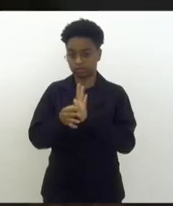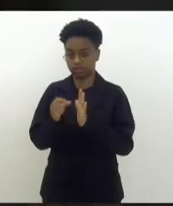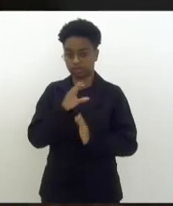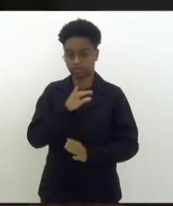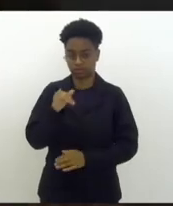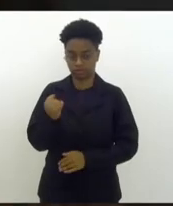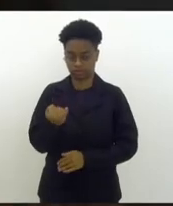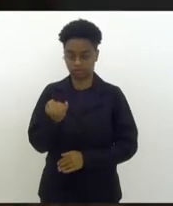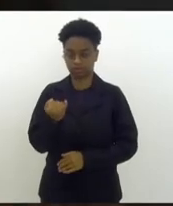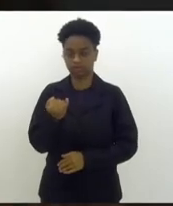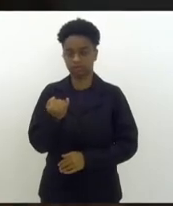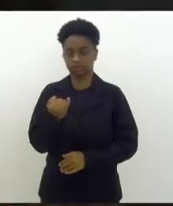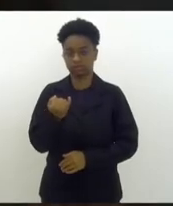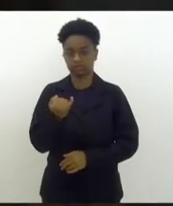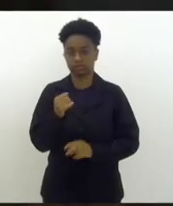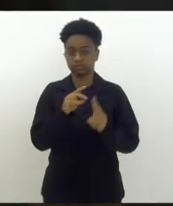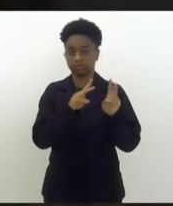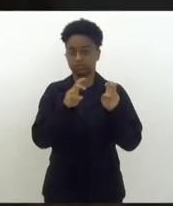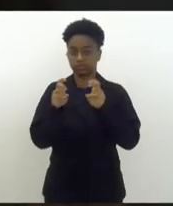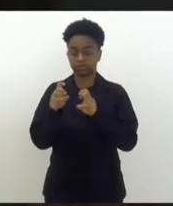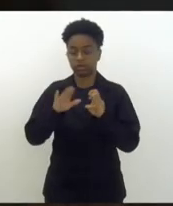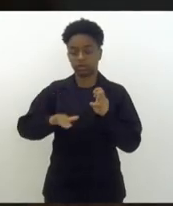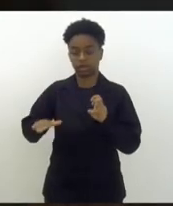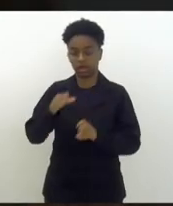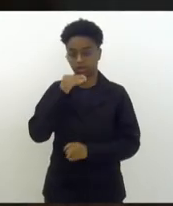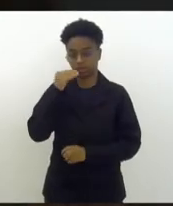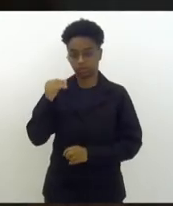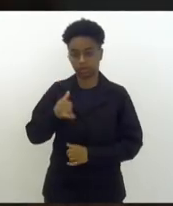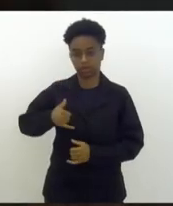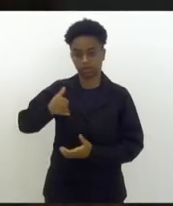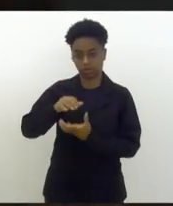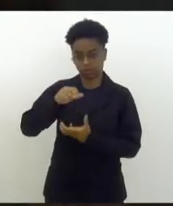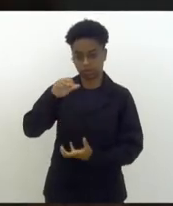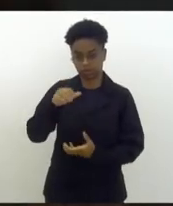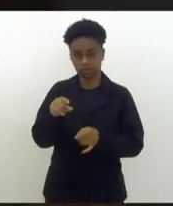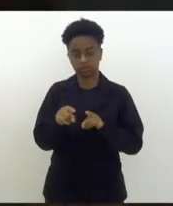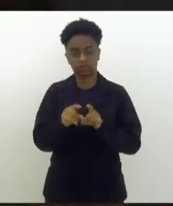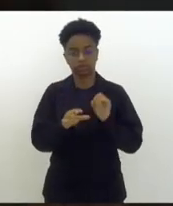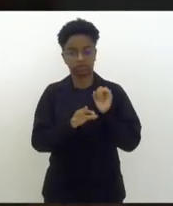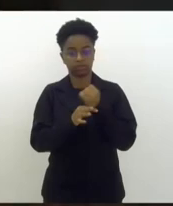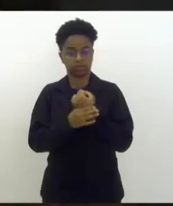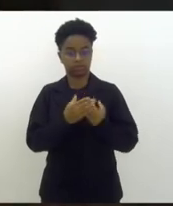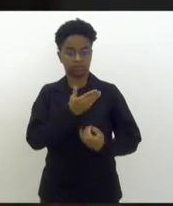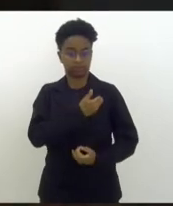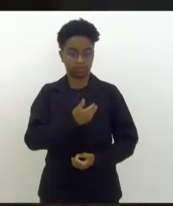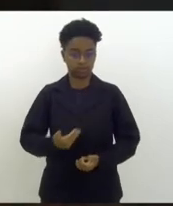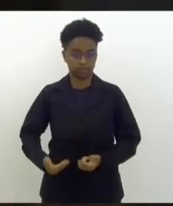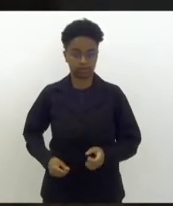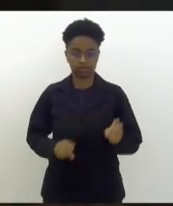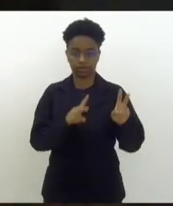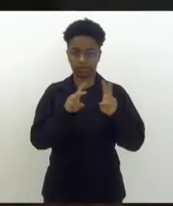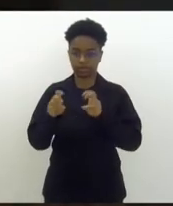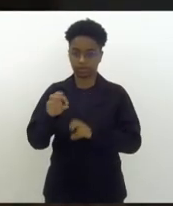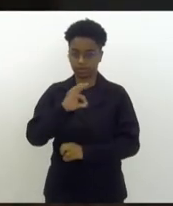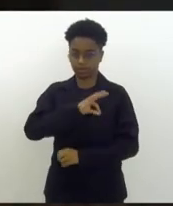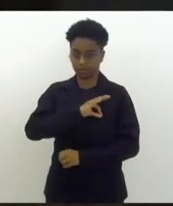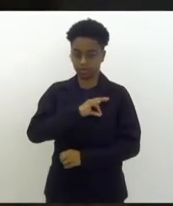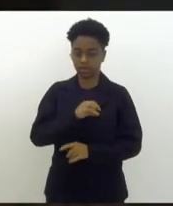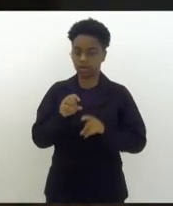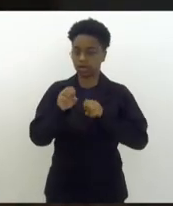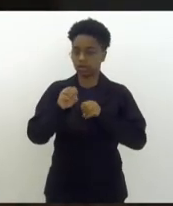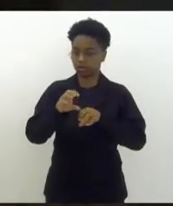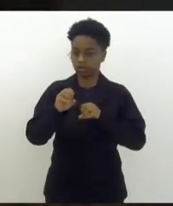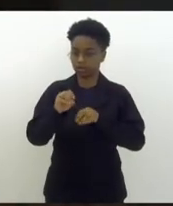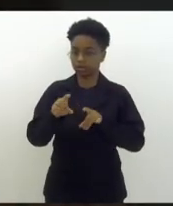e Justiça de assuntos da criança do Adolescente do idoso de Segurança Pública é assunto de polícia de Educação